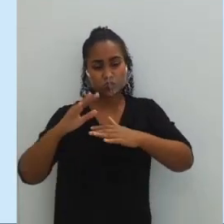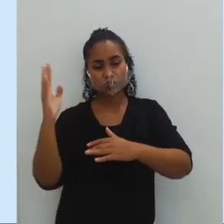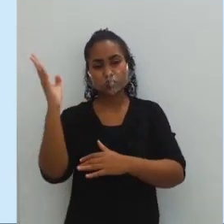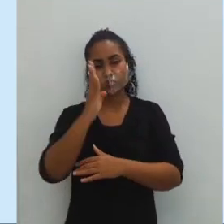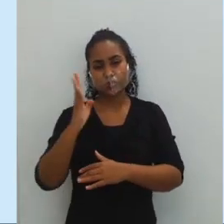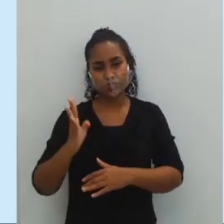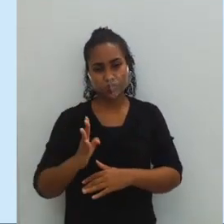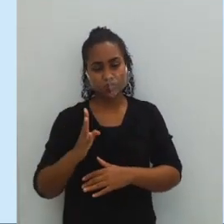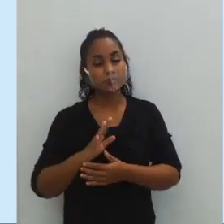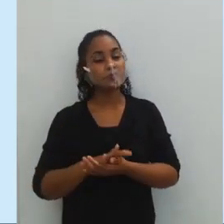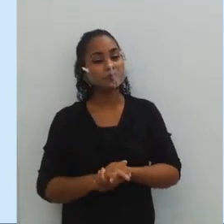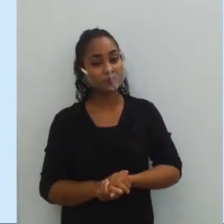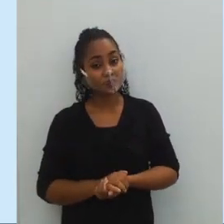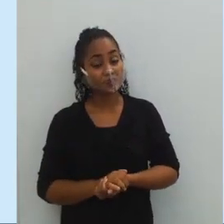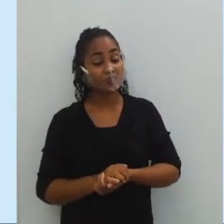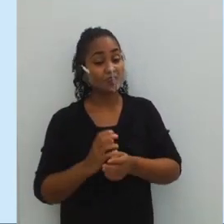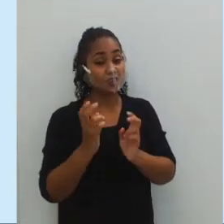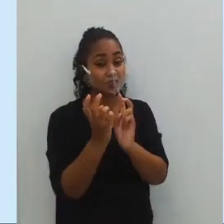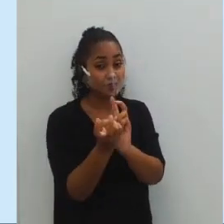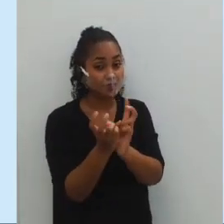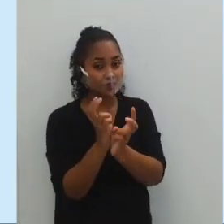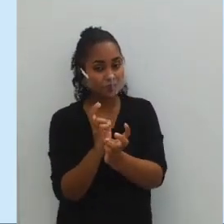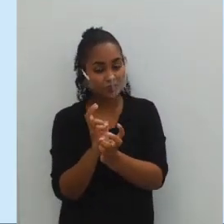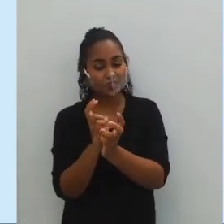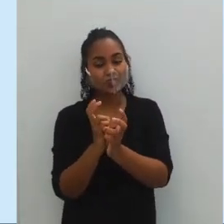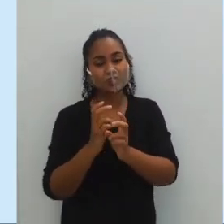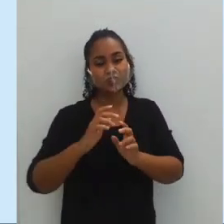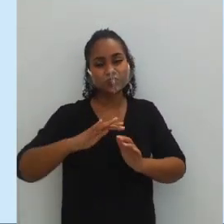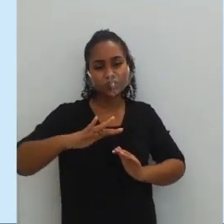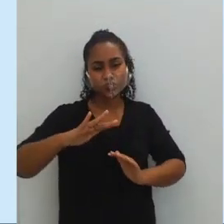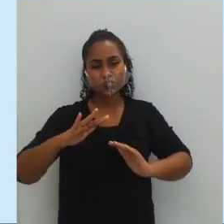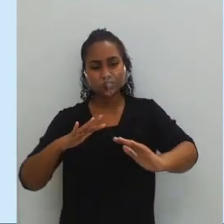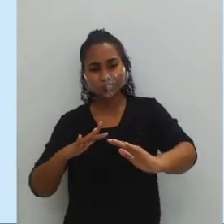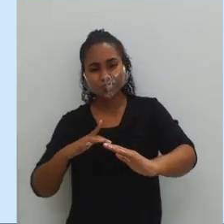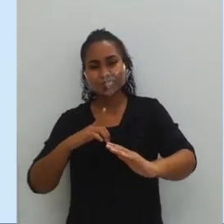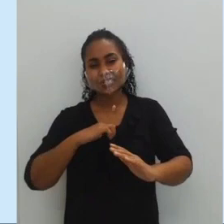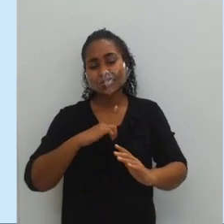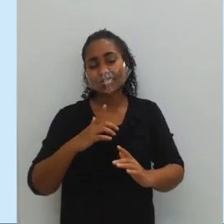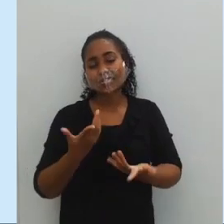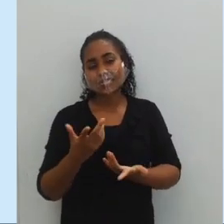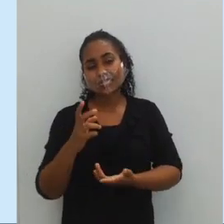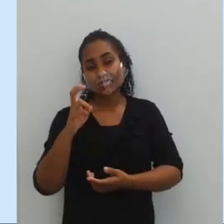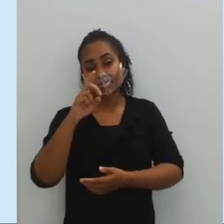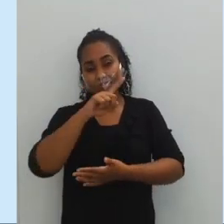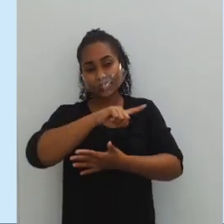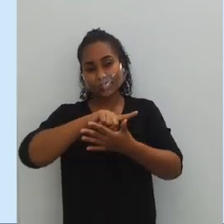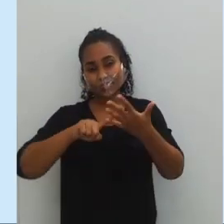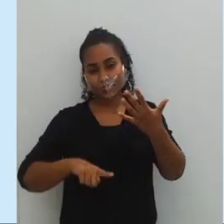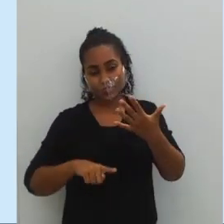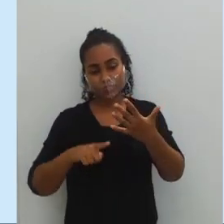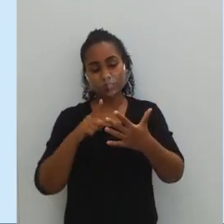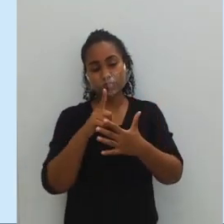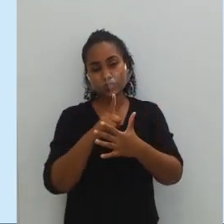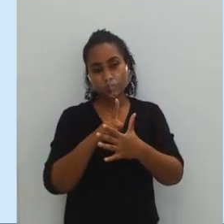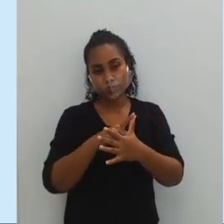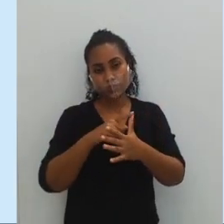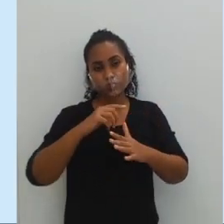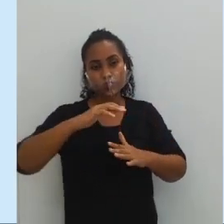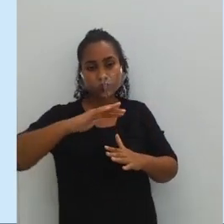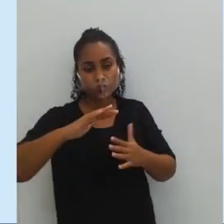lutas brasileiras, né? Capoeira e jiu-jitsu. Na realidade, a gente viu que tem uns 5, né? Que seria